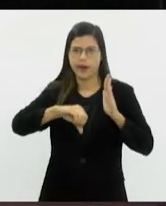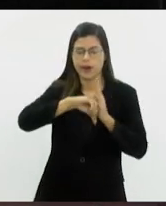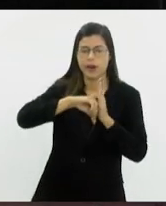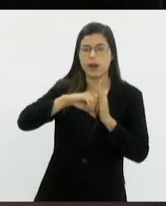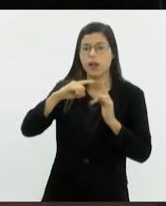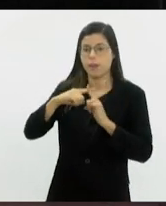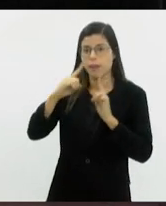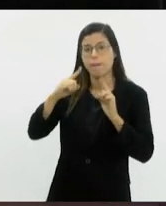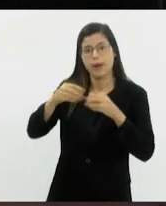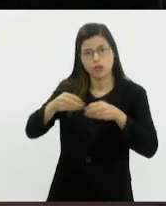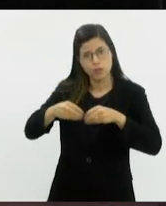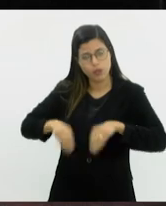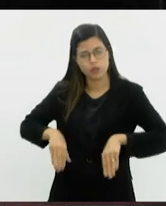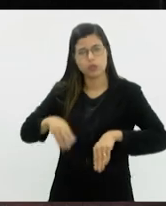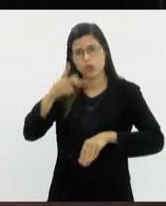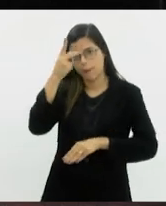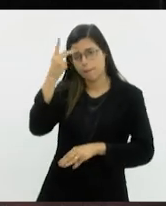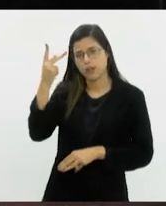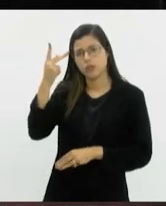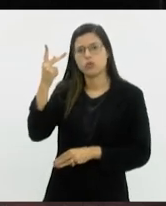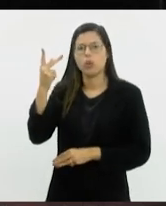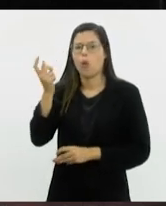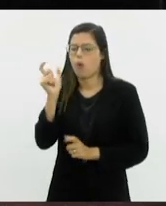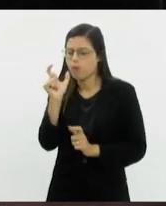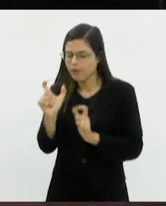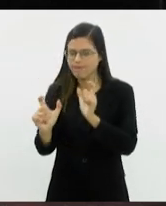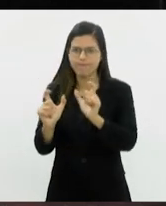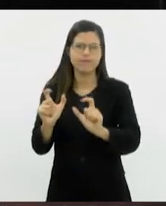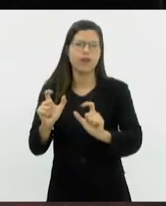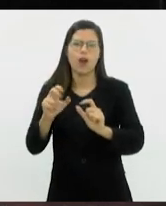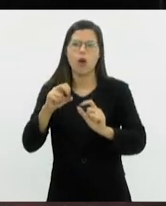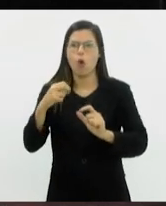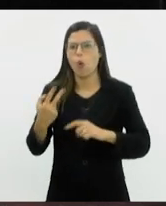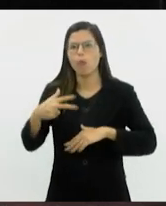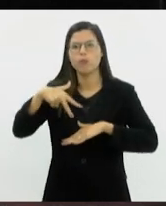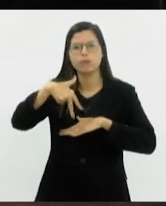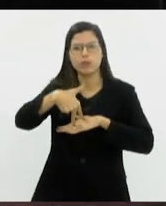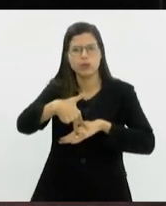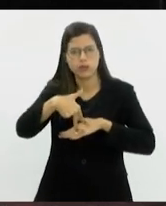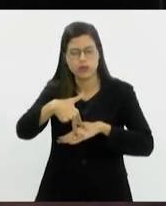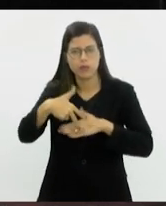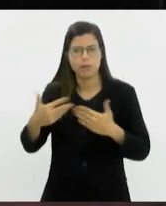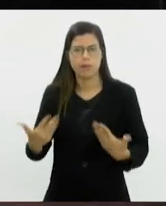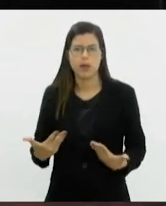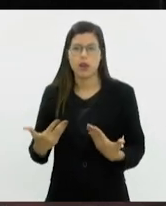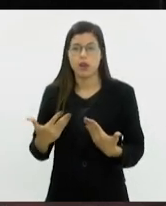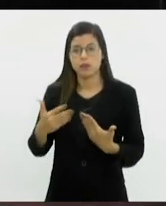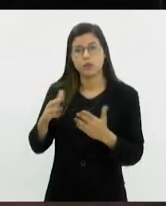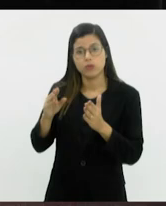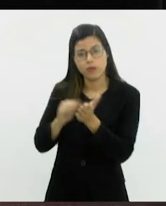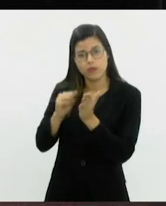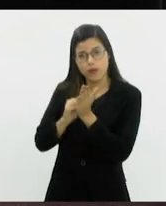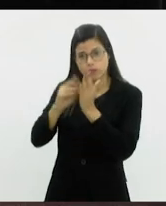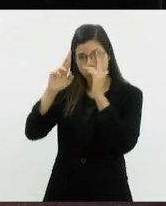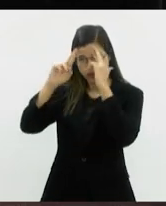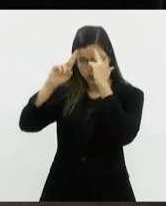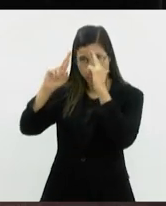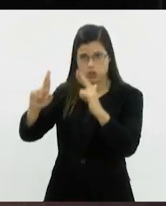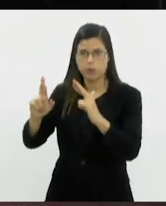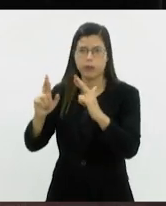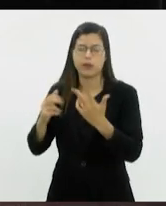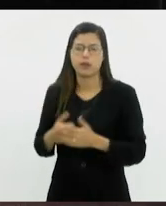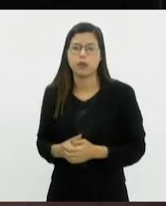pessoas que são lesadas com uma fala, com um posicionamento, com um determinado desrespeito à imagem, e